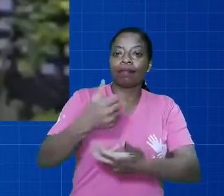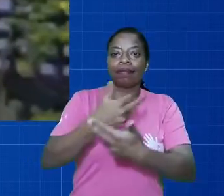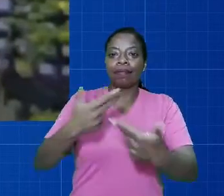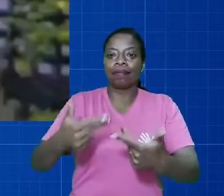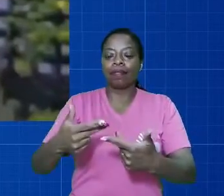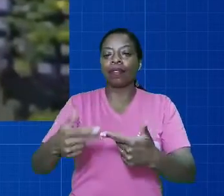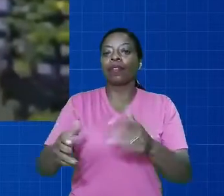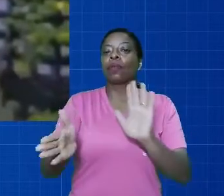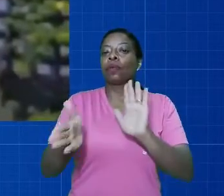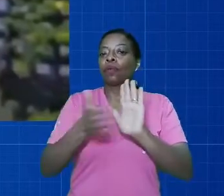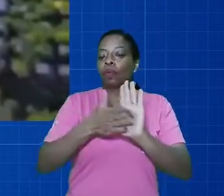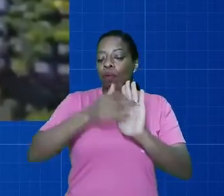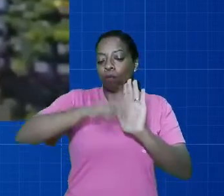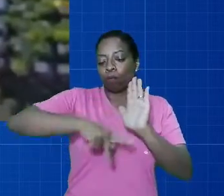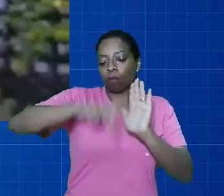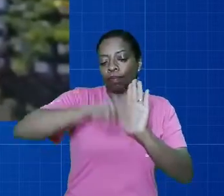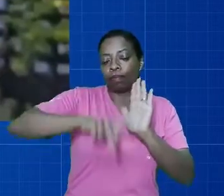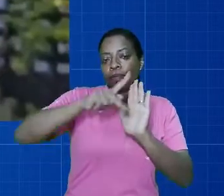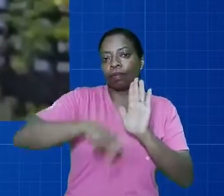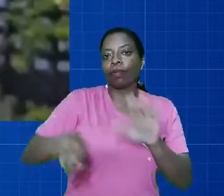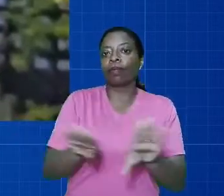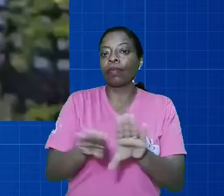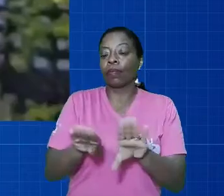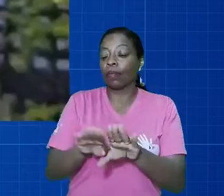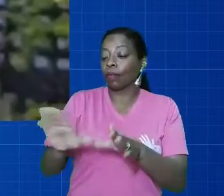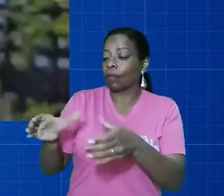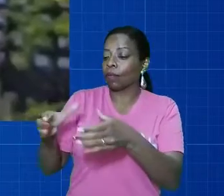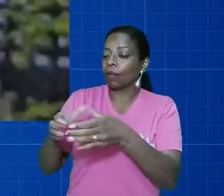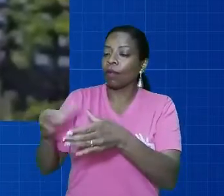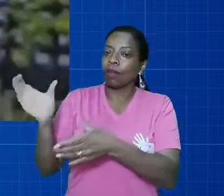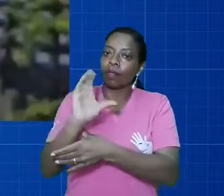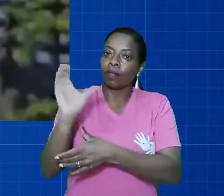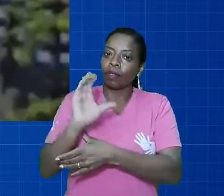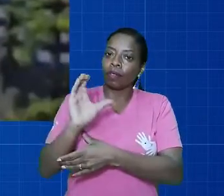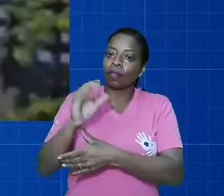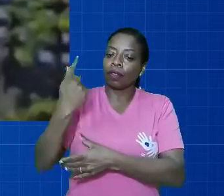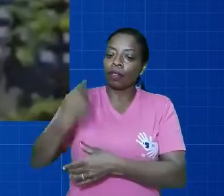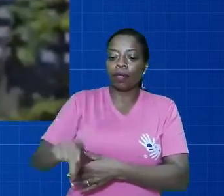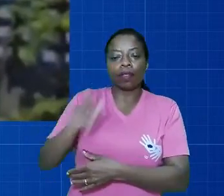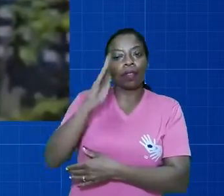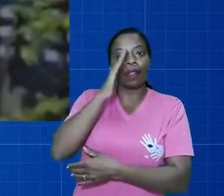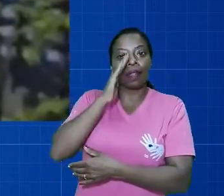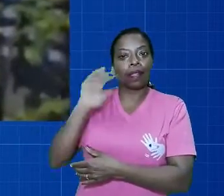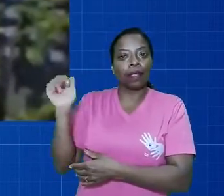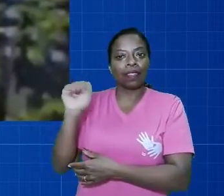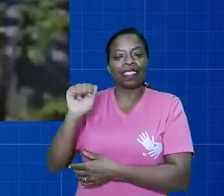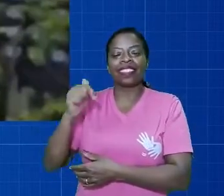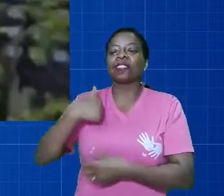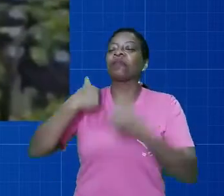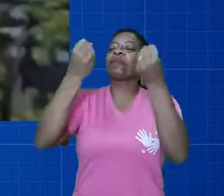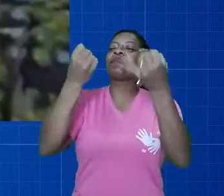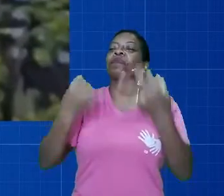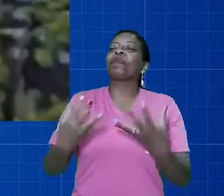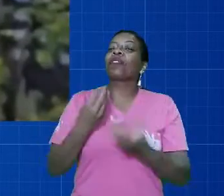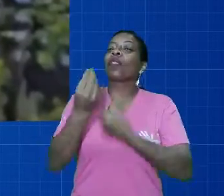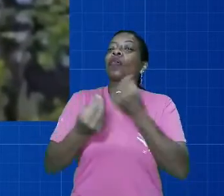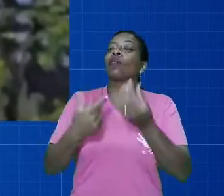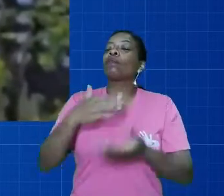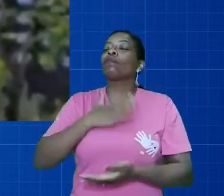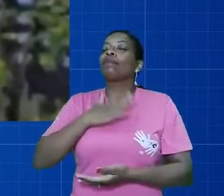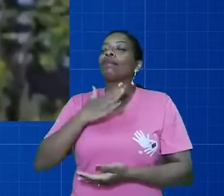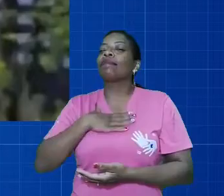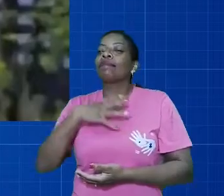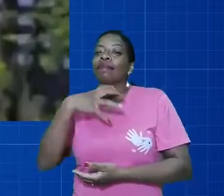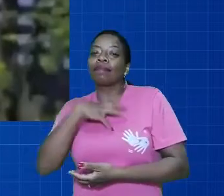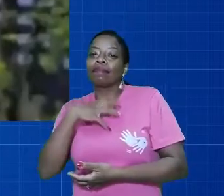Ciências de Araucária, o Clube de Ciências chamado Augusto Rush. E eu vim aqui contar para vocês um pouquinho da relação com a história da Oficina de Arte, que